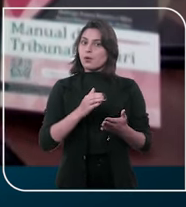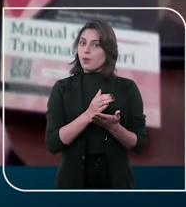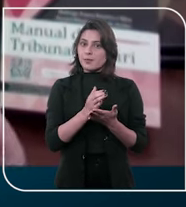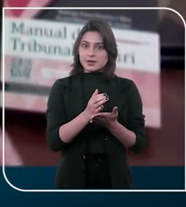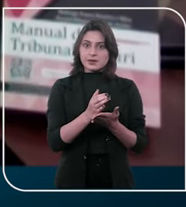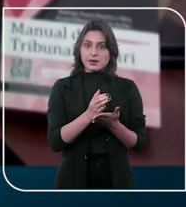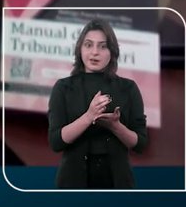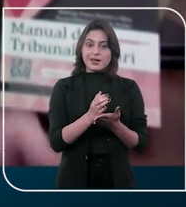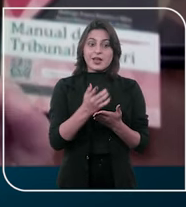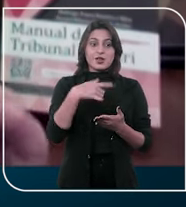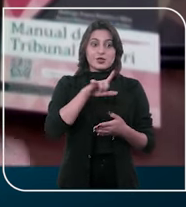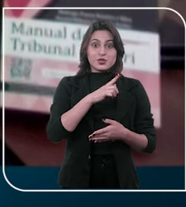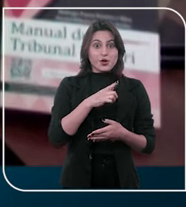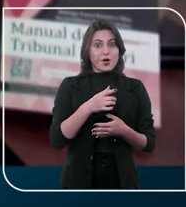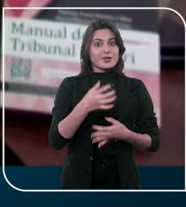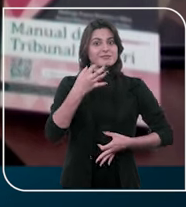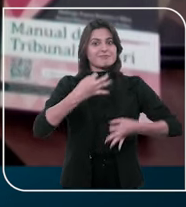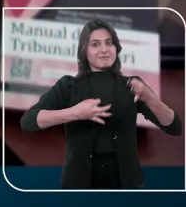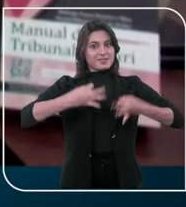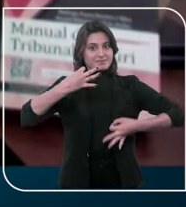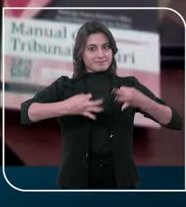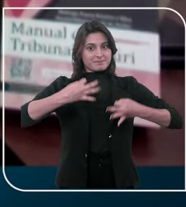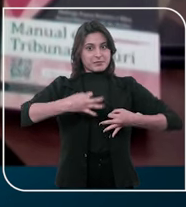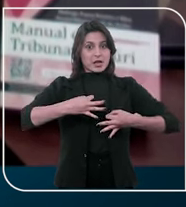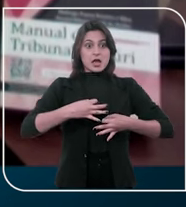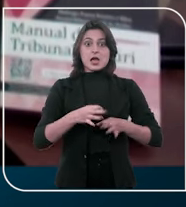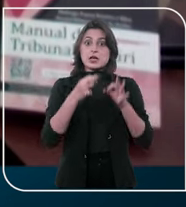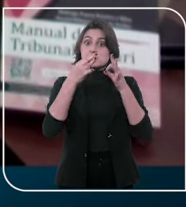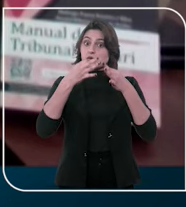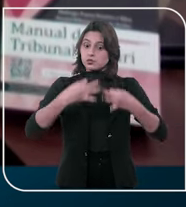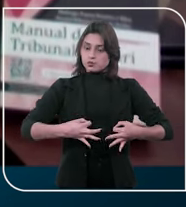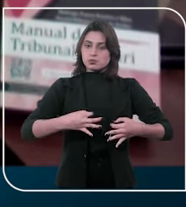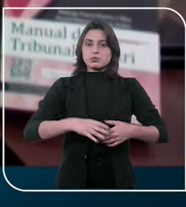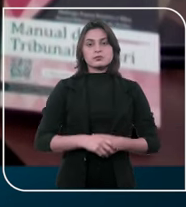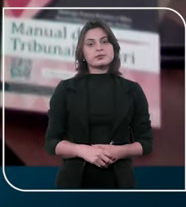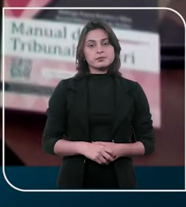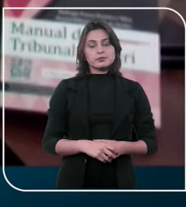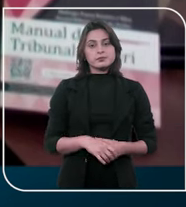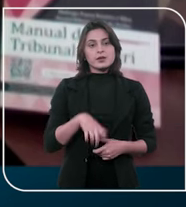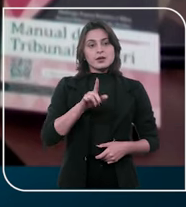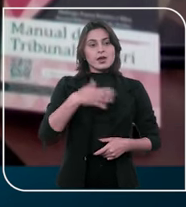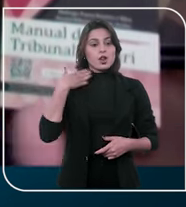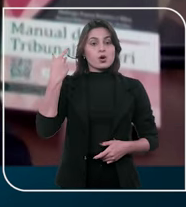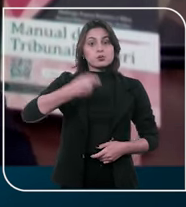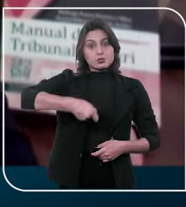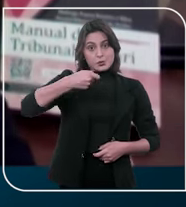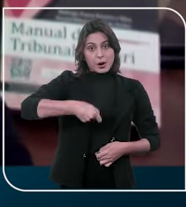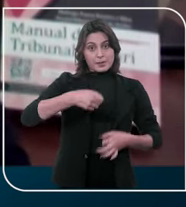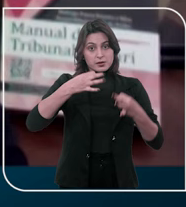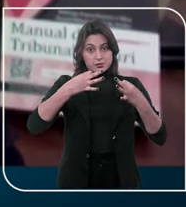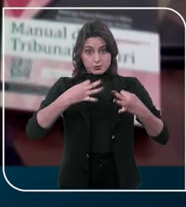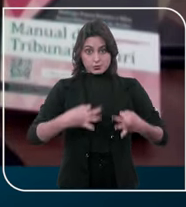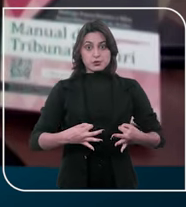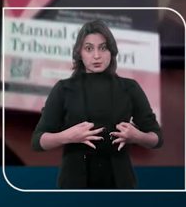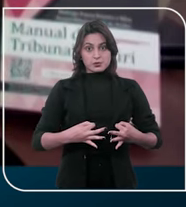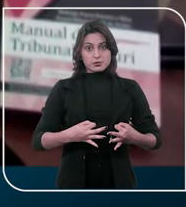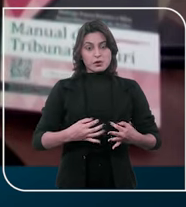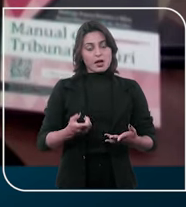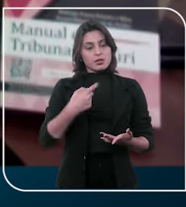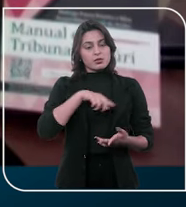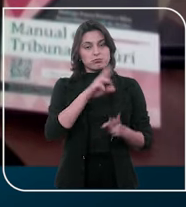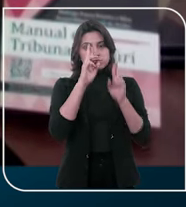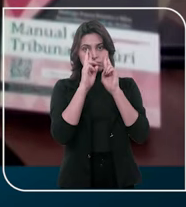um julgamento justo. E o julgamento justo perpassa por nós respeitarmos no decorrer de